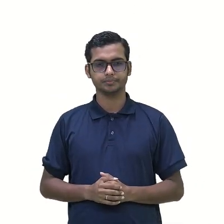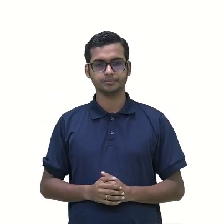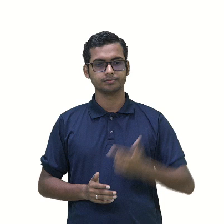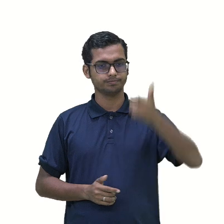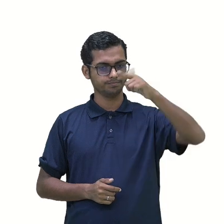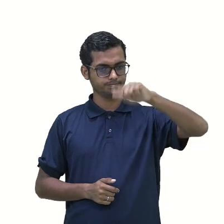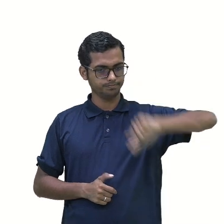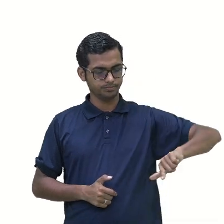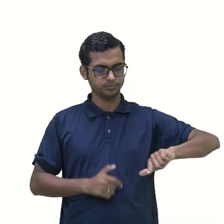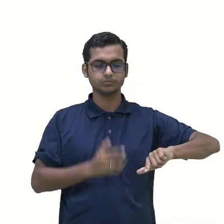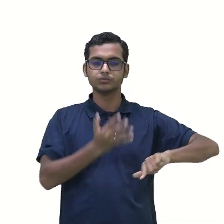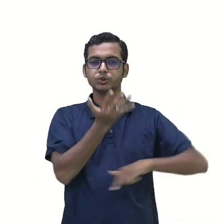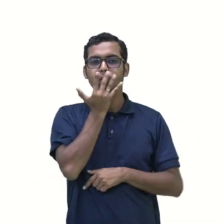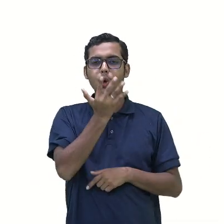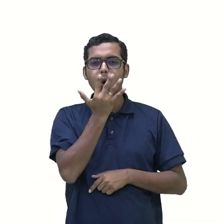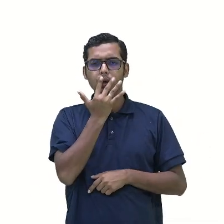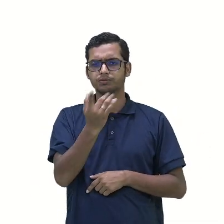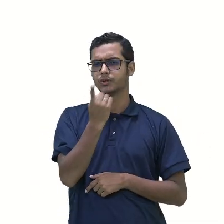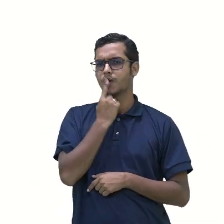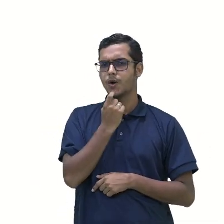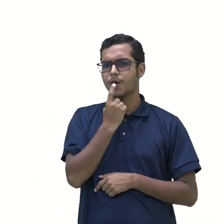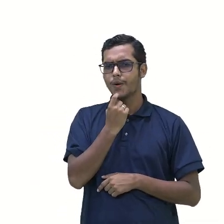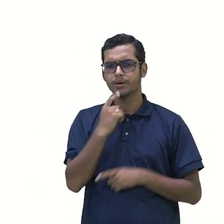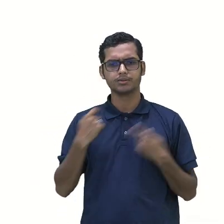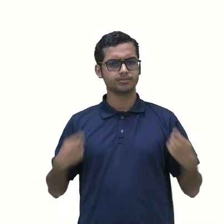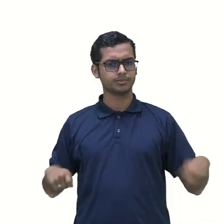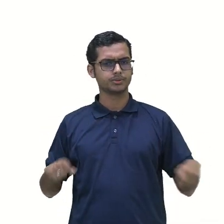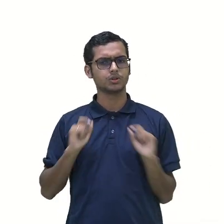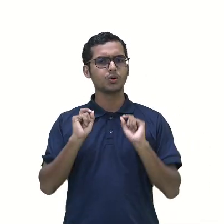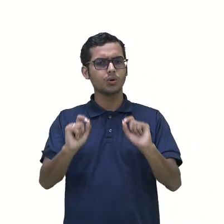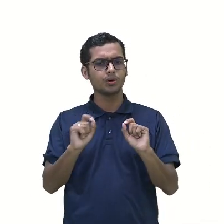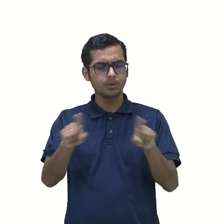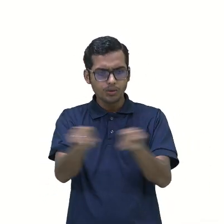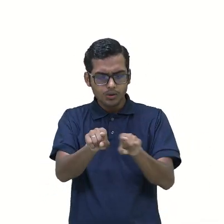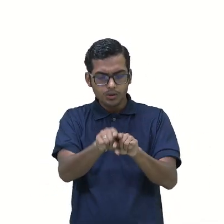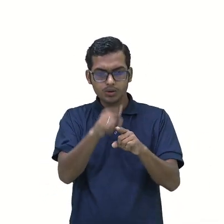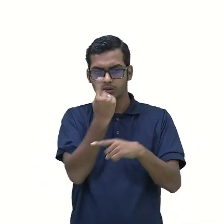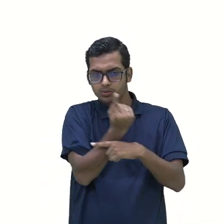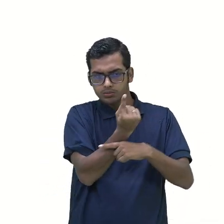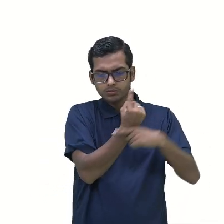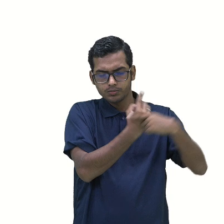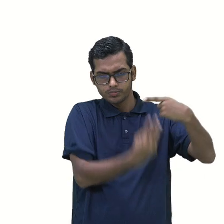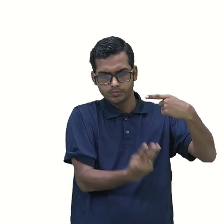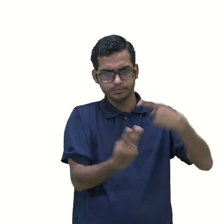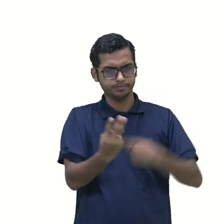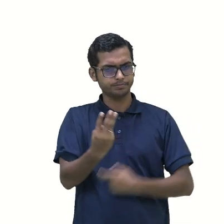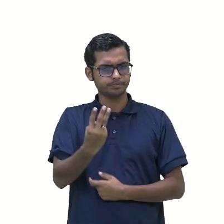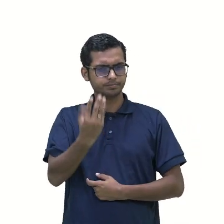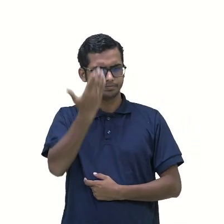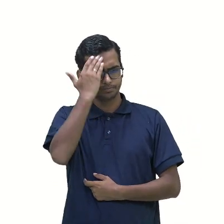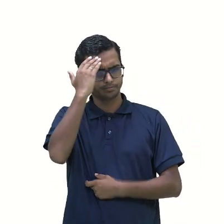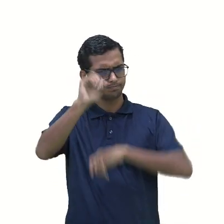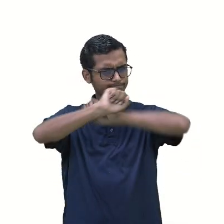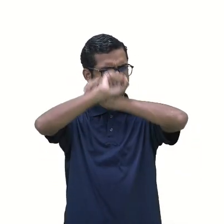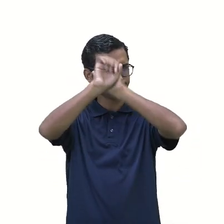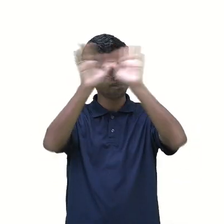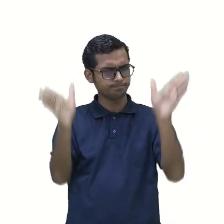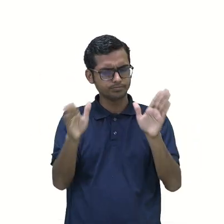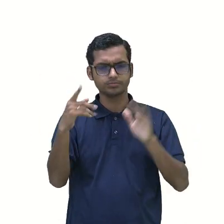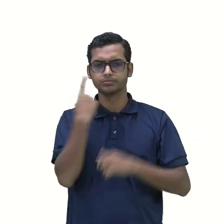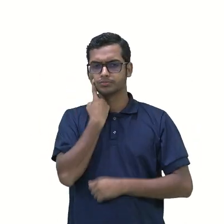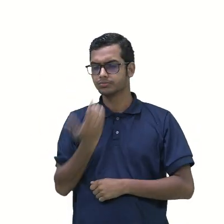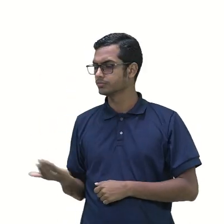cor vermelha, ela precisa exatamente de quem? De 1/3, certo? Para aqui embaixo ficar